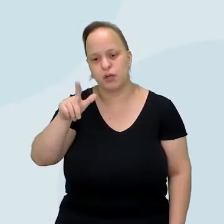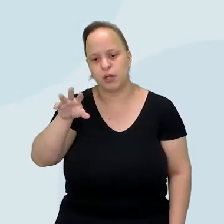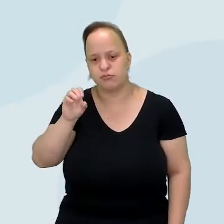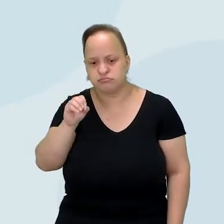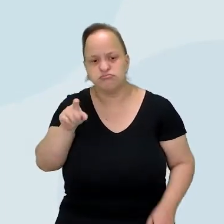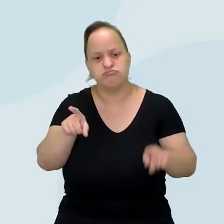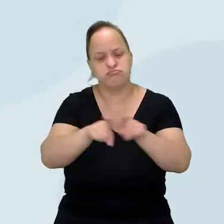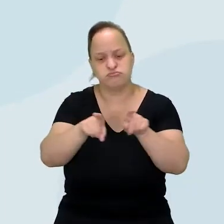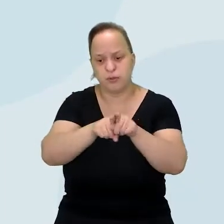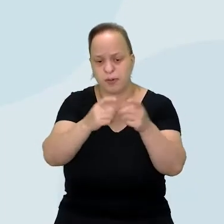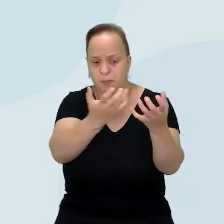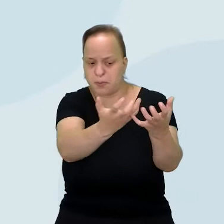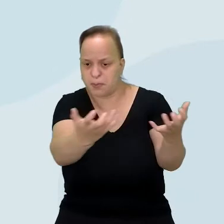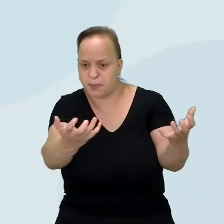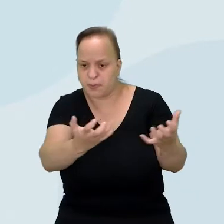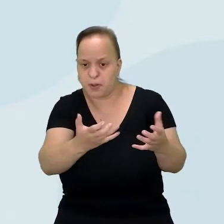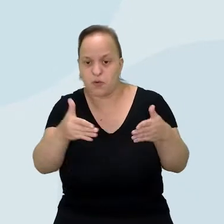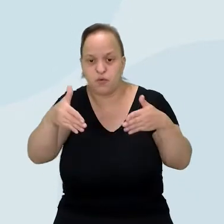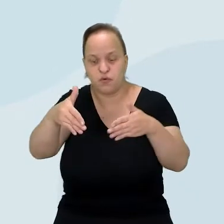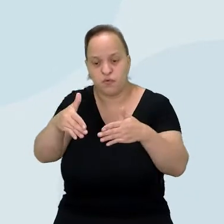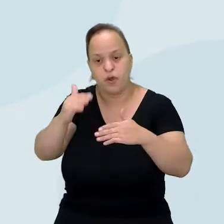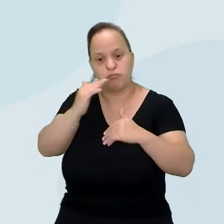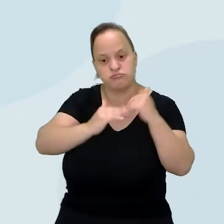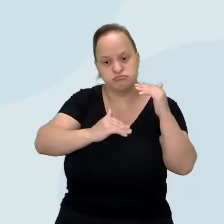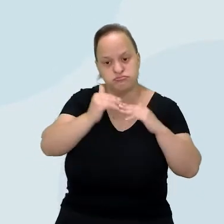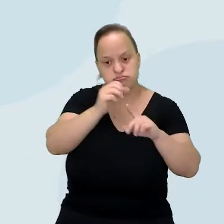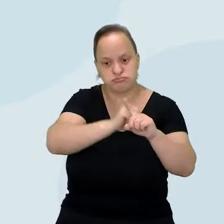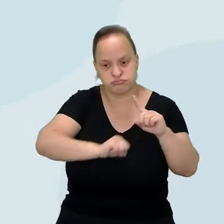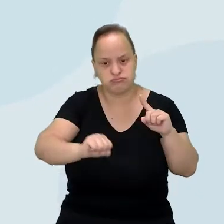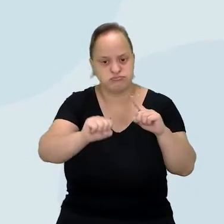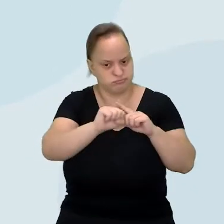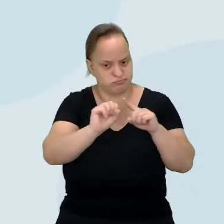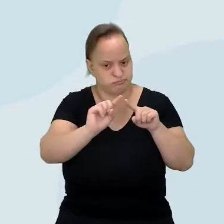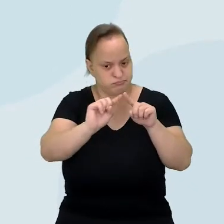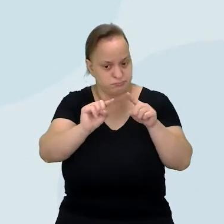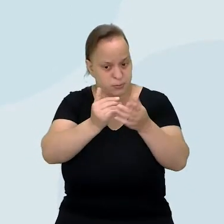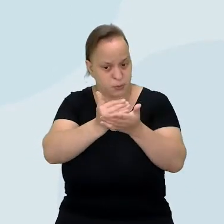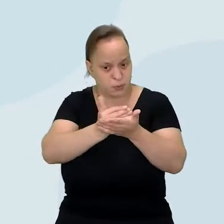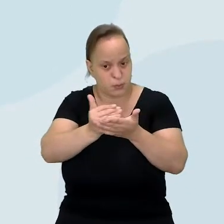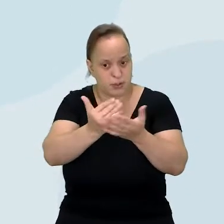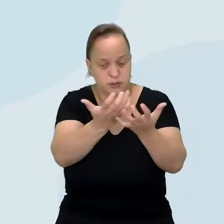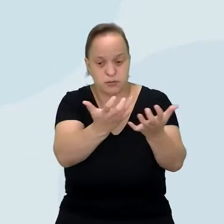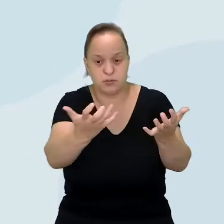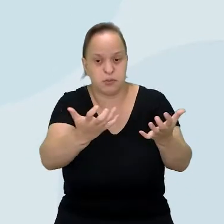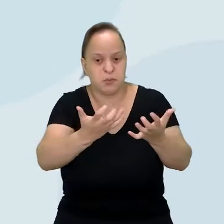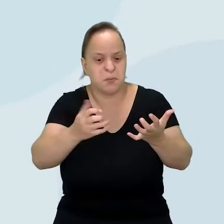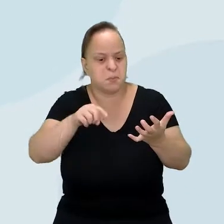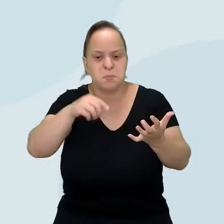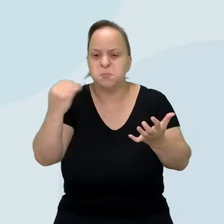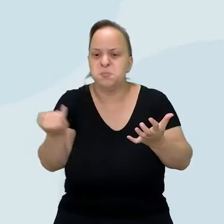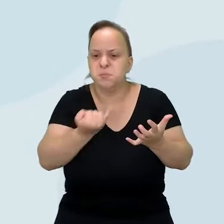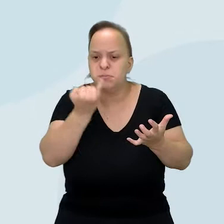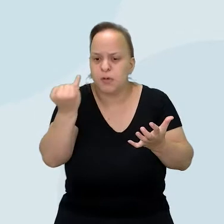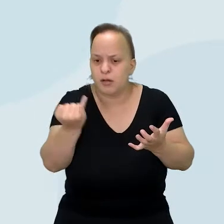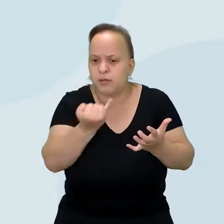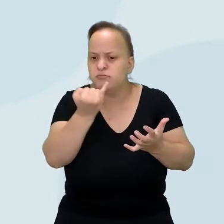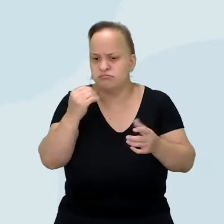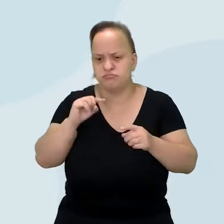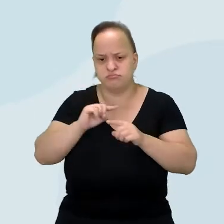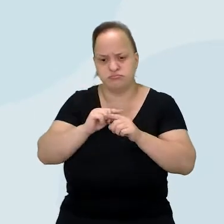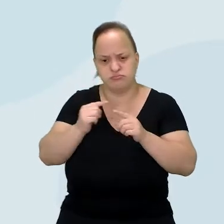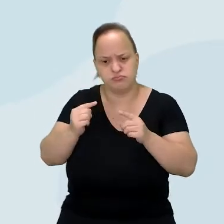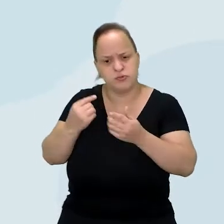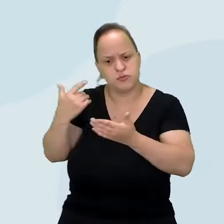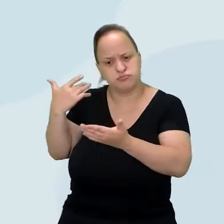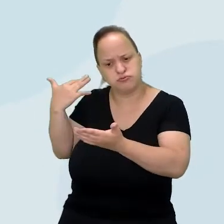práticas sociais, para a aula de hoje. Bom, começando pela importância do solo, e é algo que a gente já vem estudando aí no